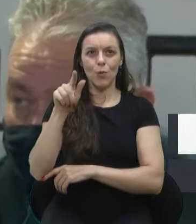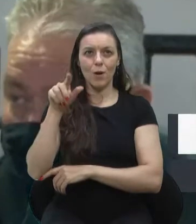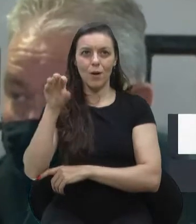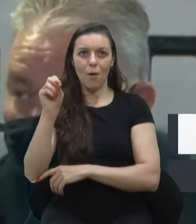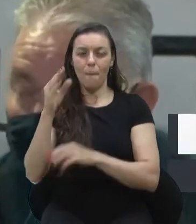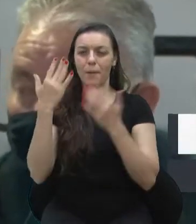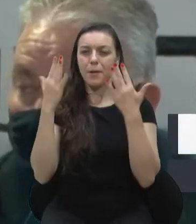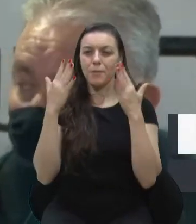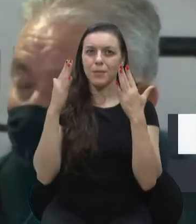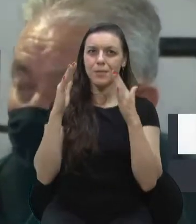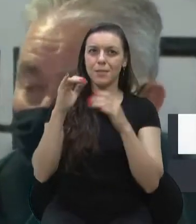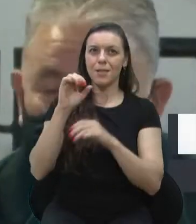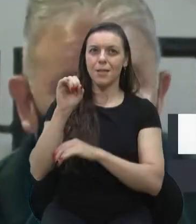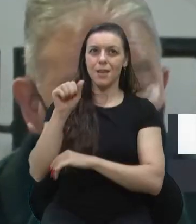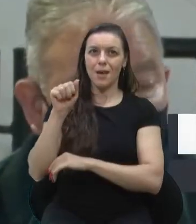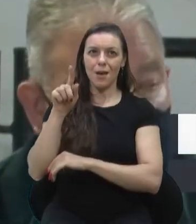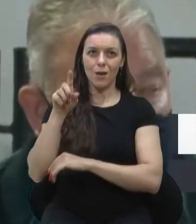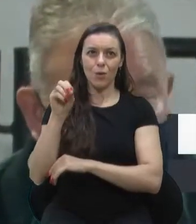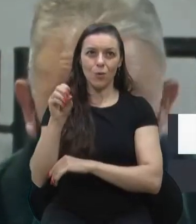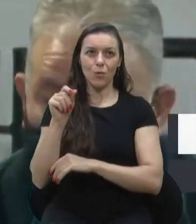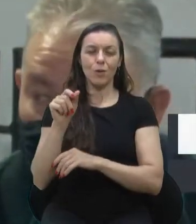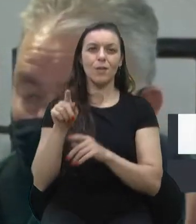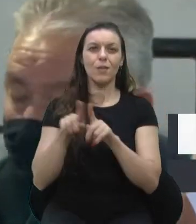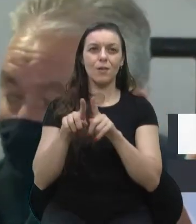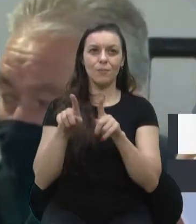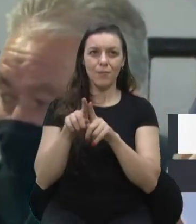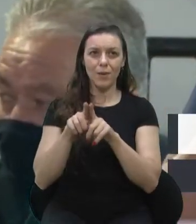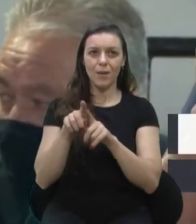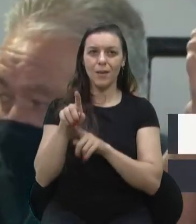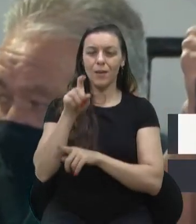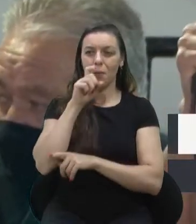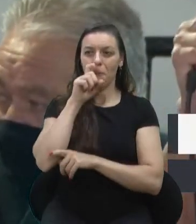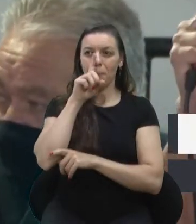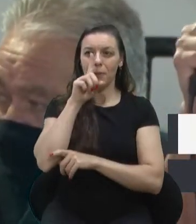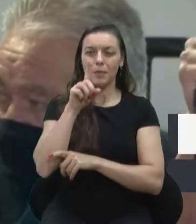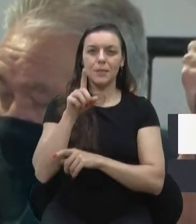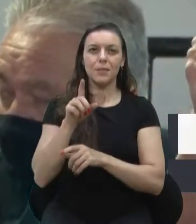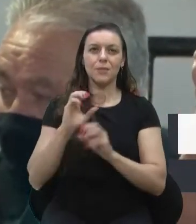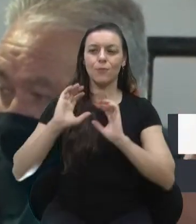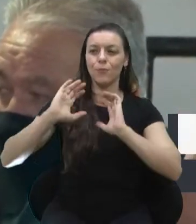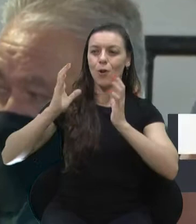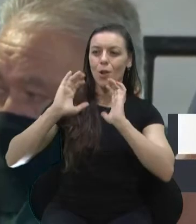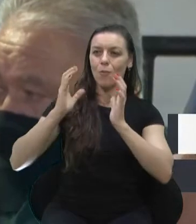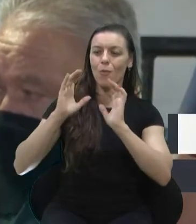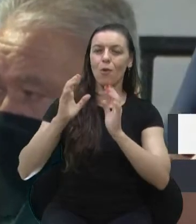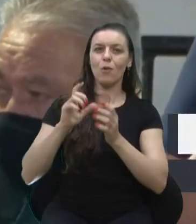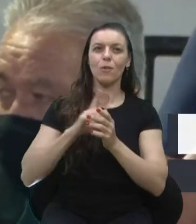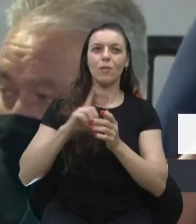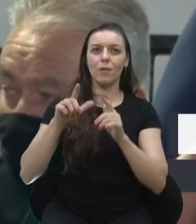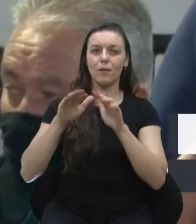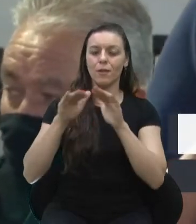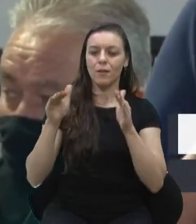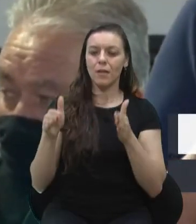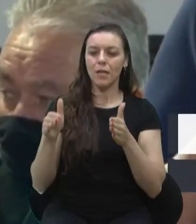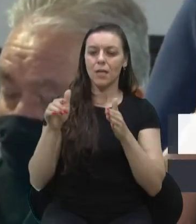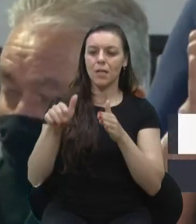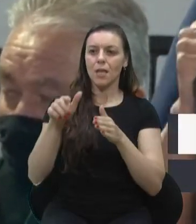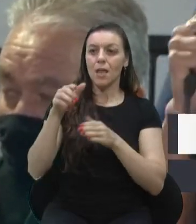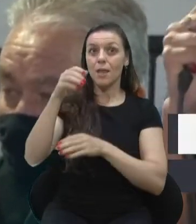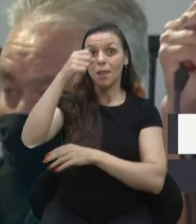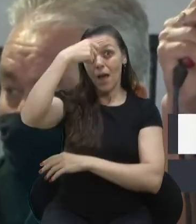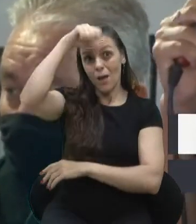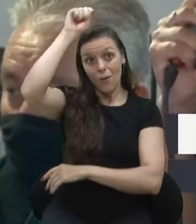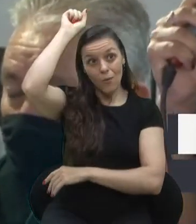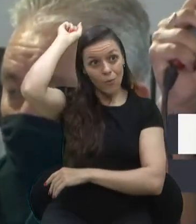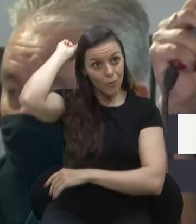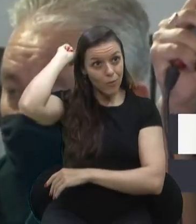parabeniza, eles são atletas da Associação dos Pais e Amigos dos Atletas de Voleibol de Caxias do Sul, que tem sede na Vila Poliesportiva da UX.